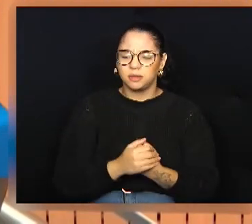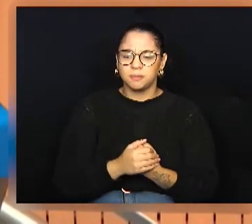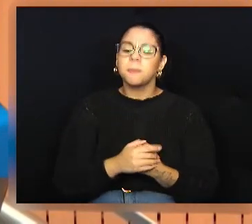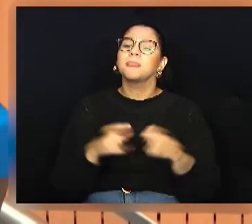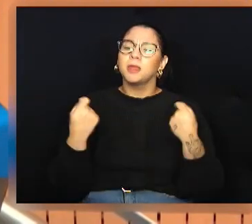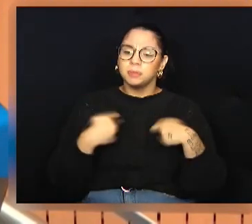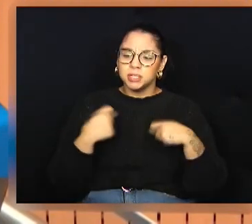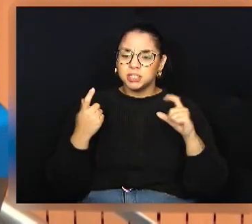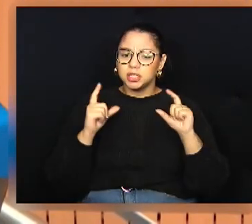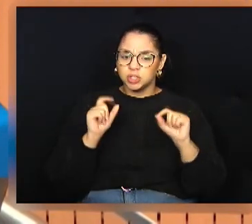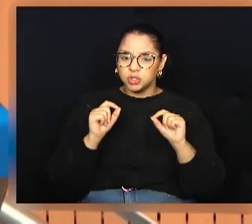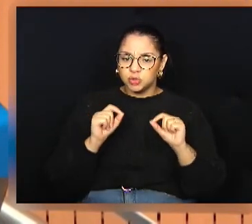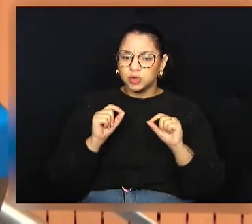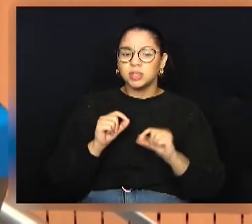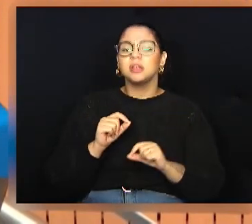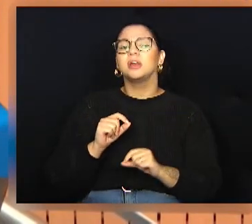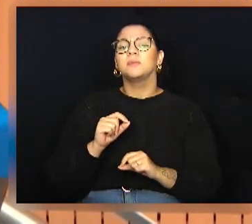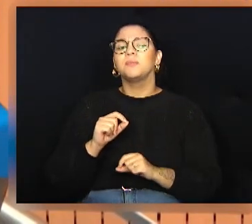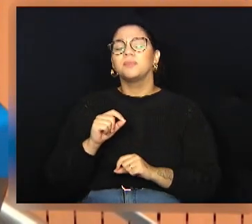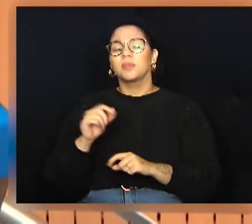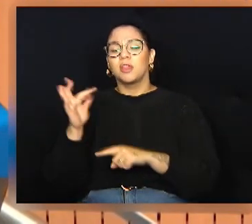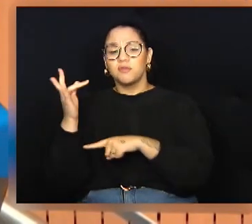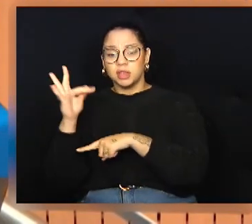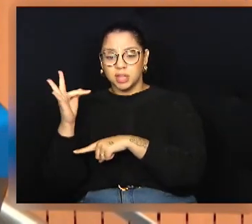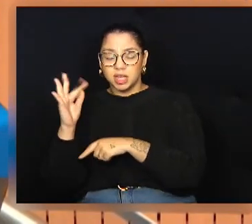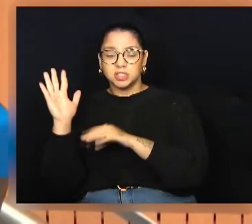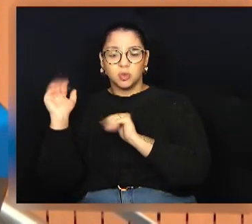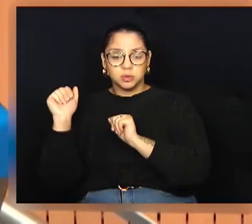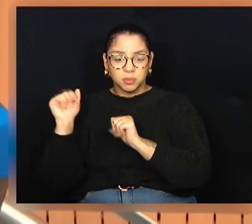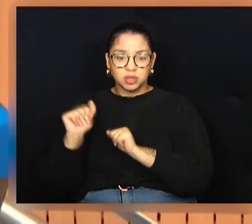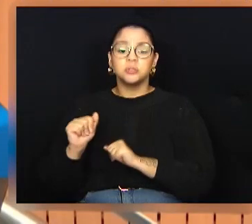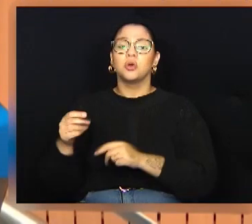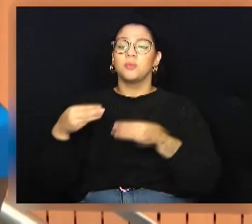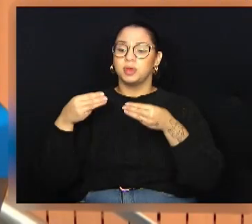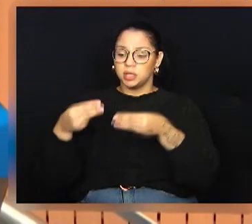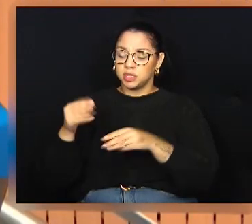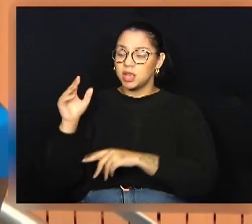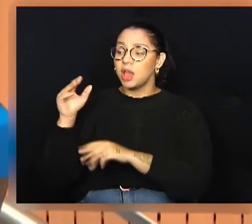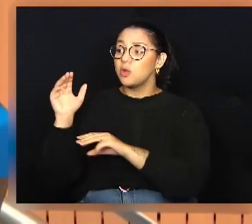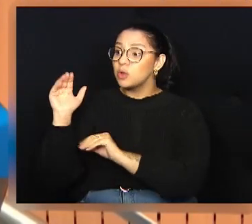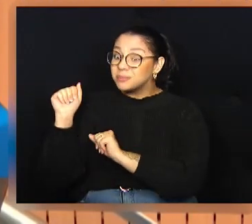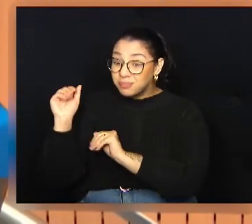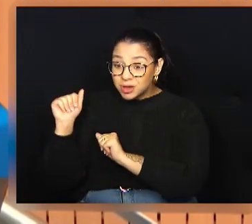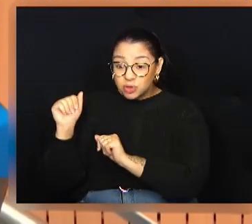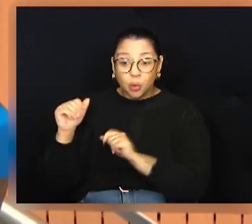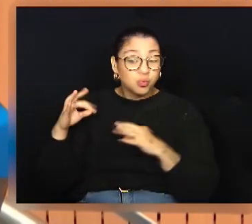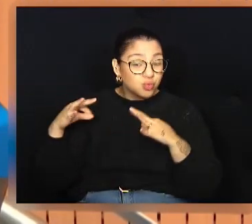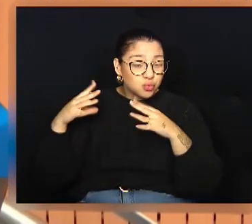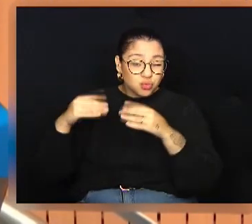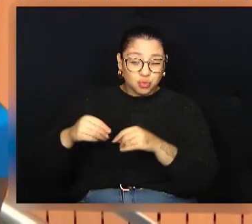Liga Espanhola, a Federação Espanhola, o Ministério Público Espanhol e mesmo o governo espanhol tome